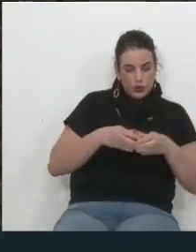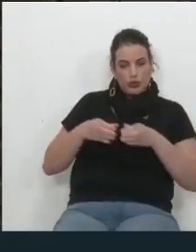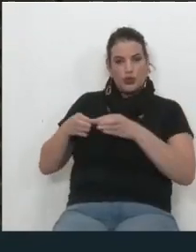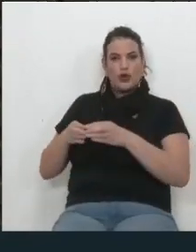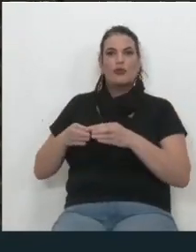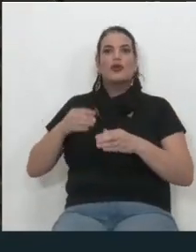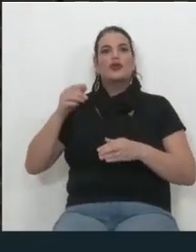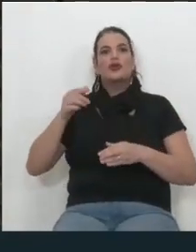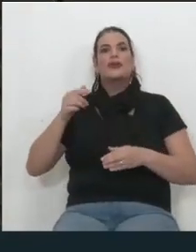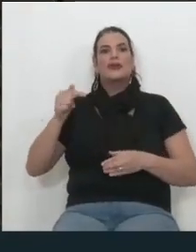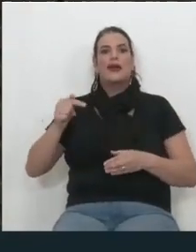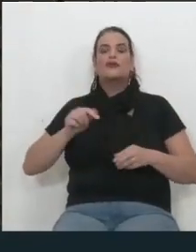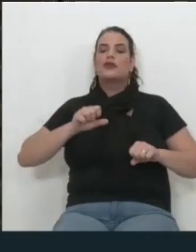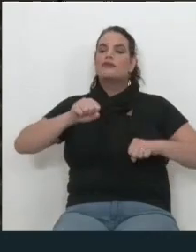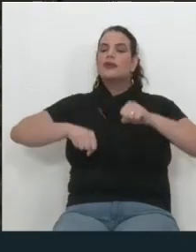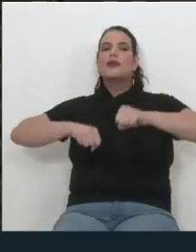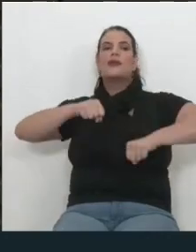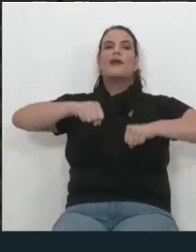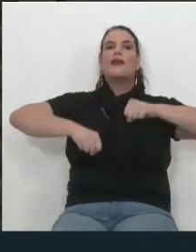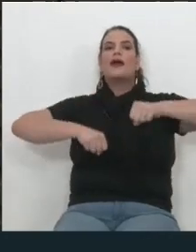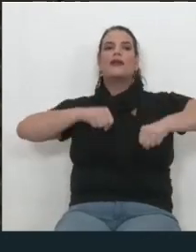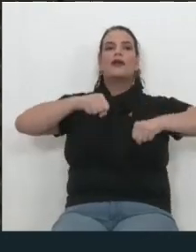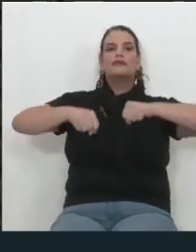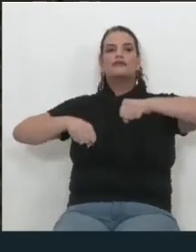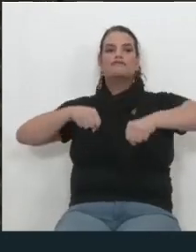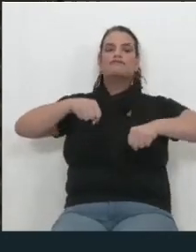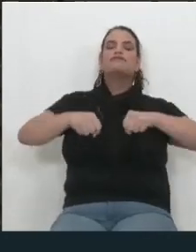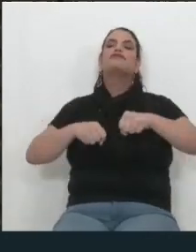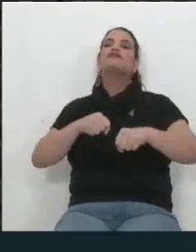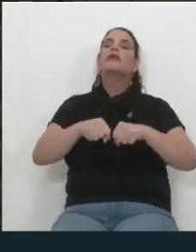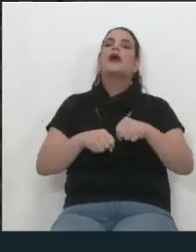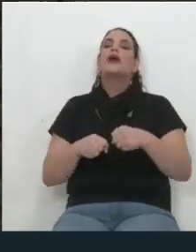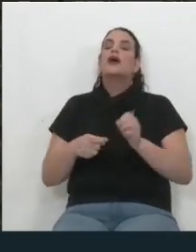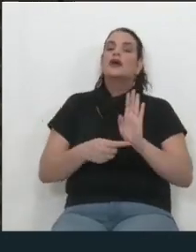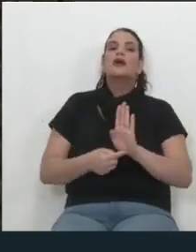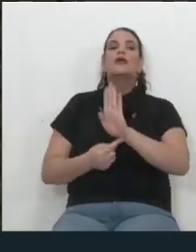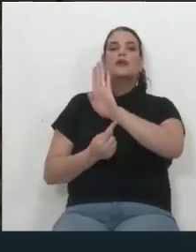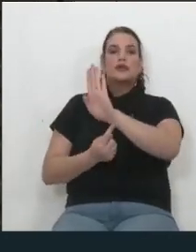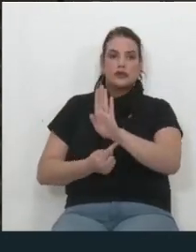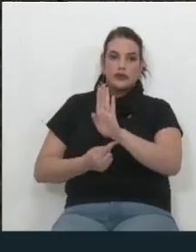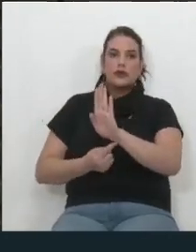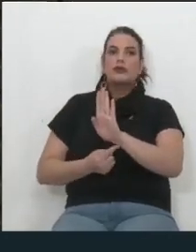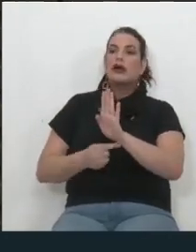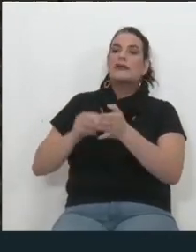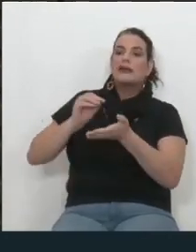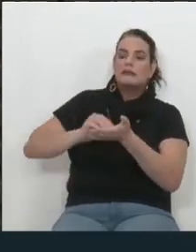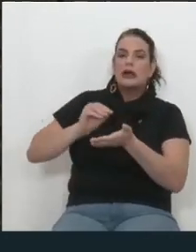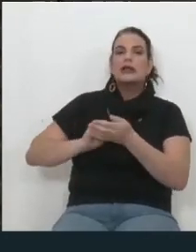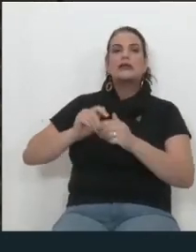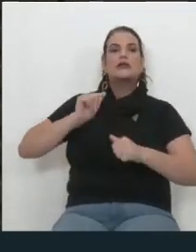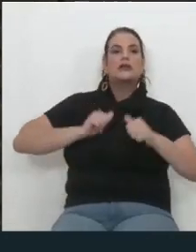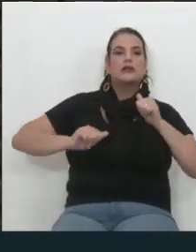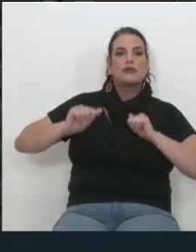foi de bicicleta, e foi possível apresentar as demandas, os anseios de quem